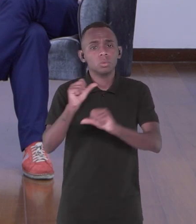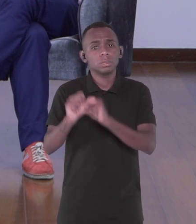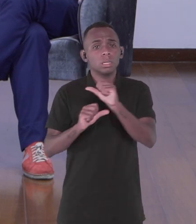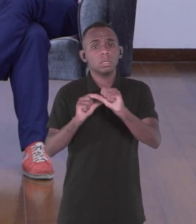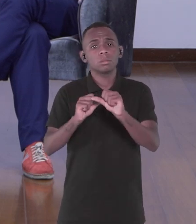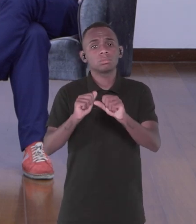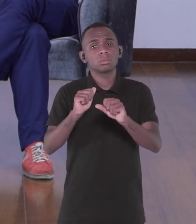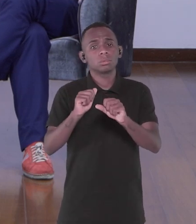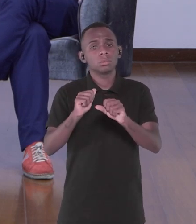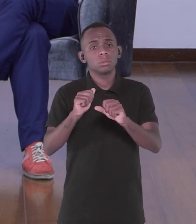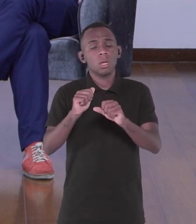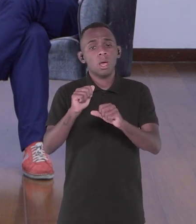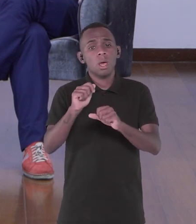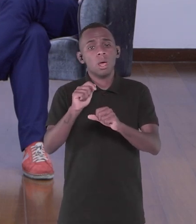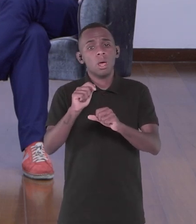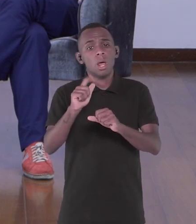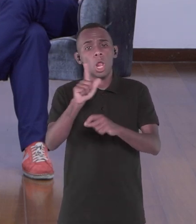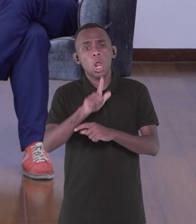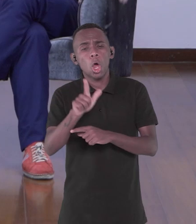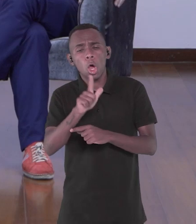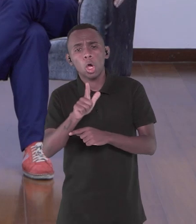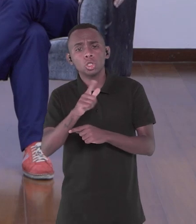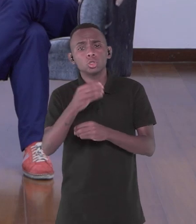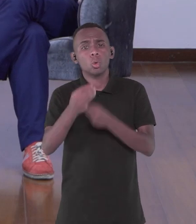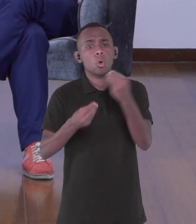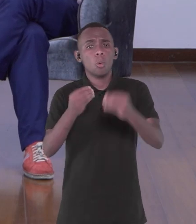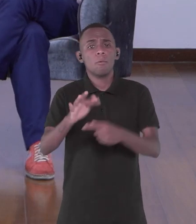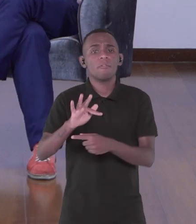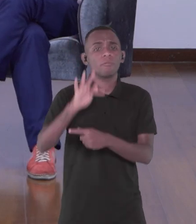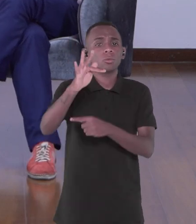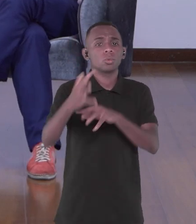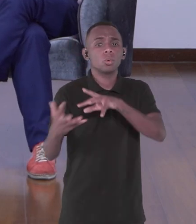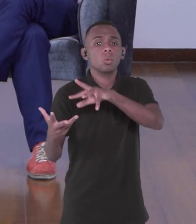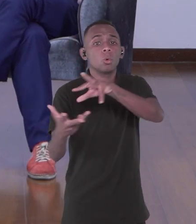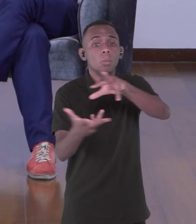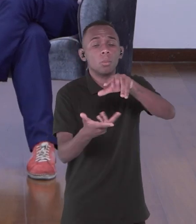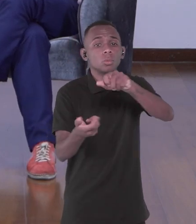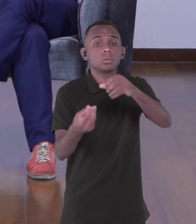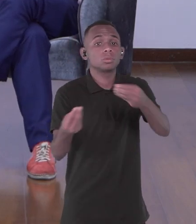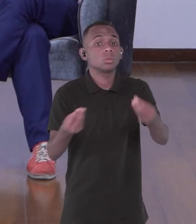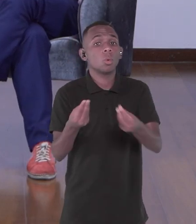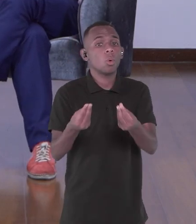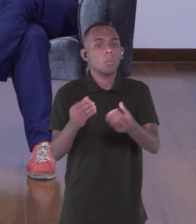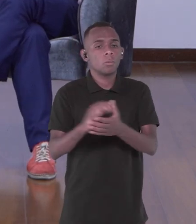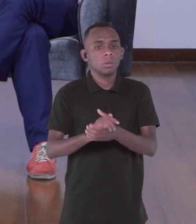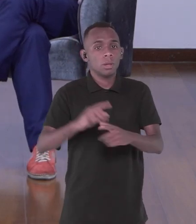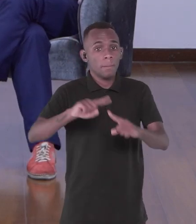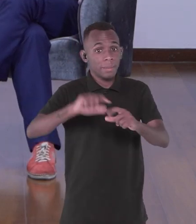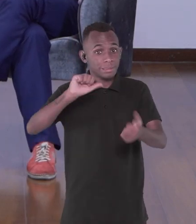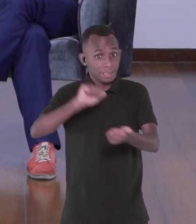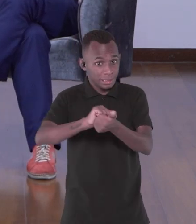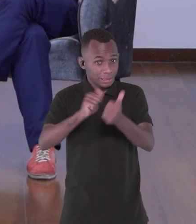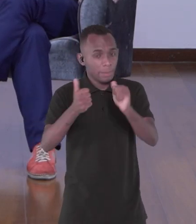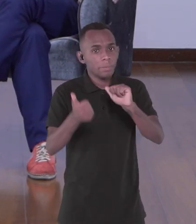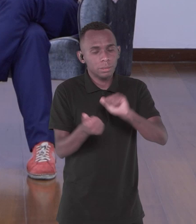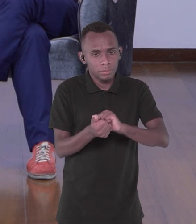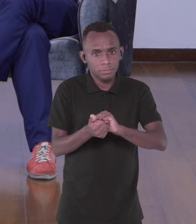daquela lógica, que mundo vamos deixar para os nossos filhos, mas inverter isso.